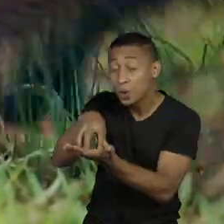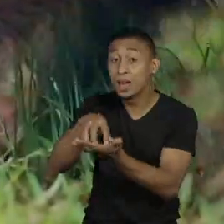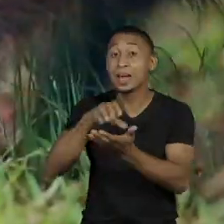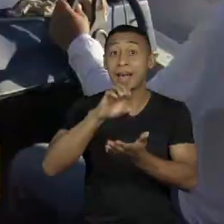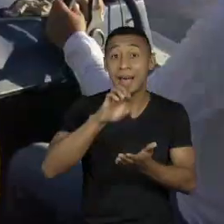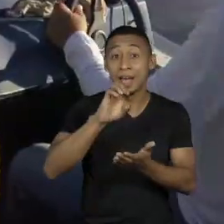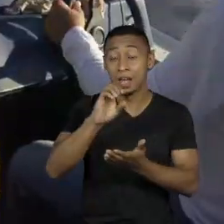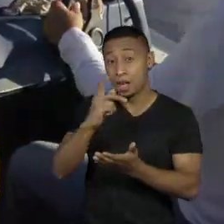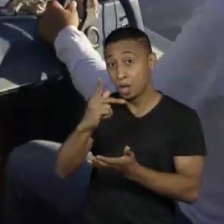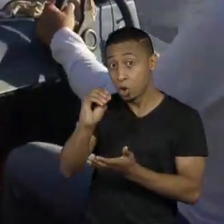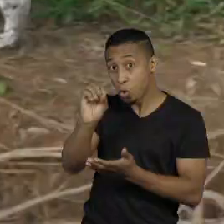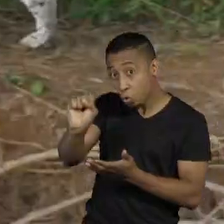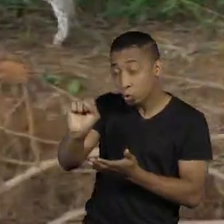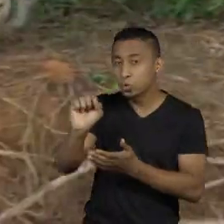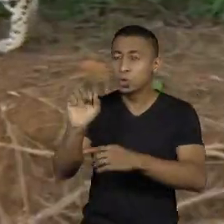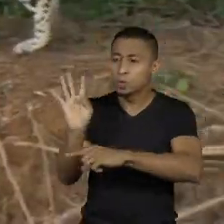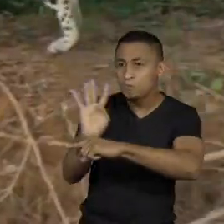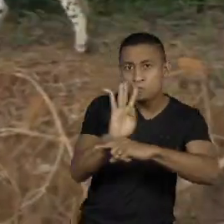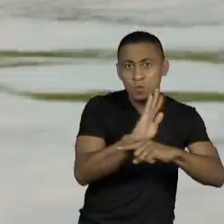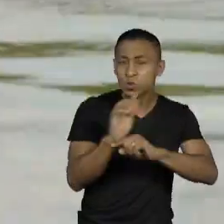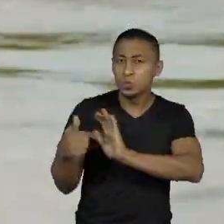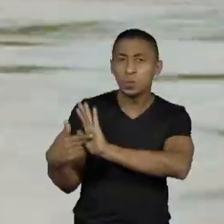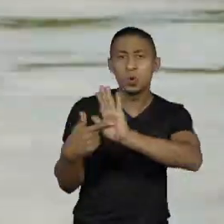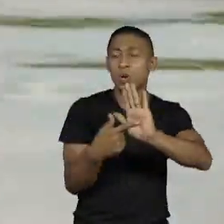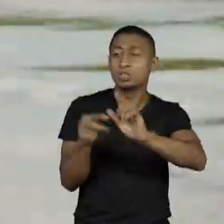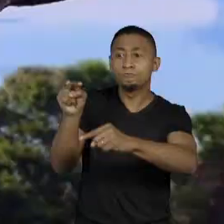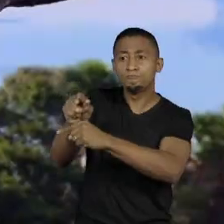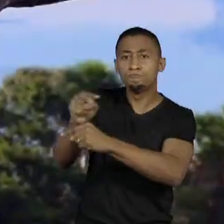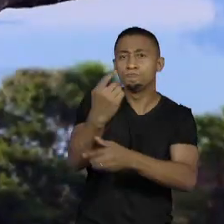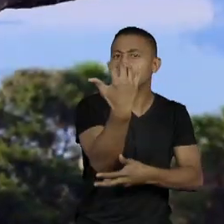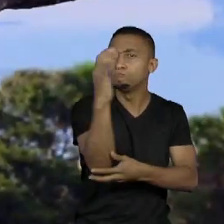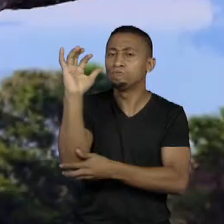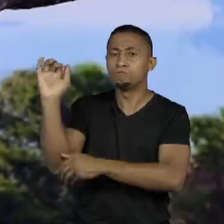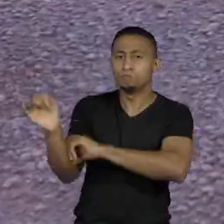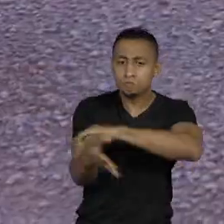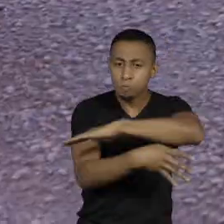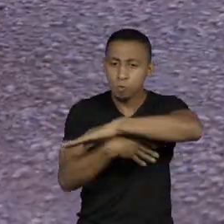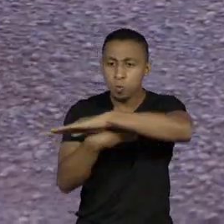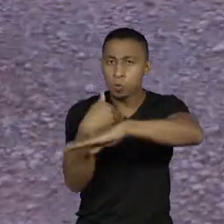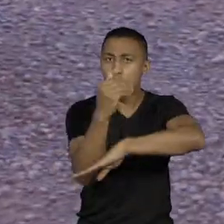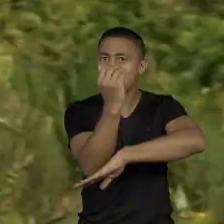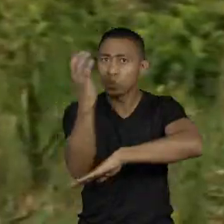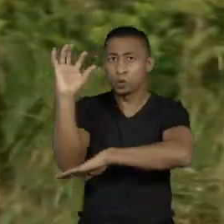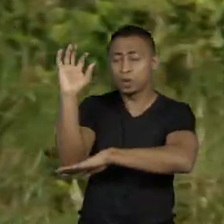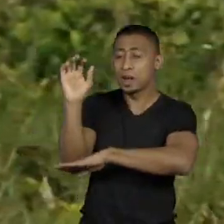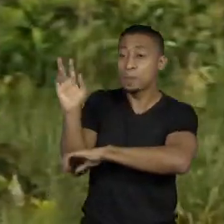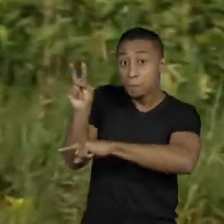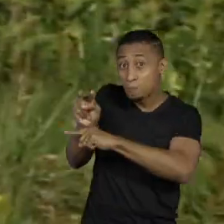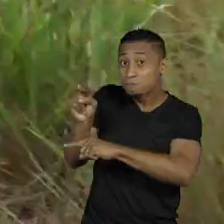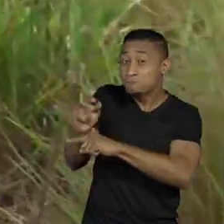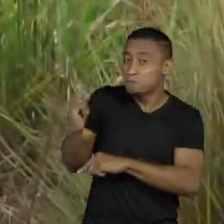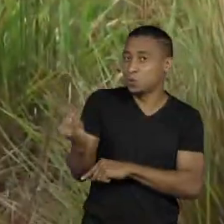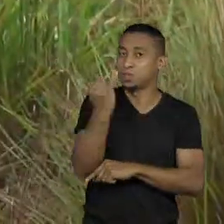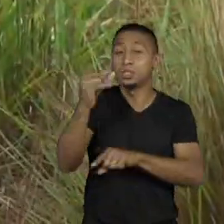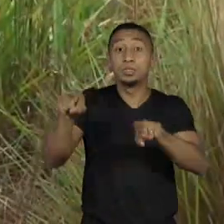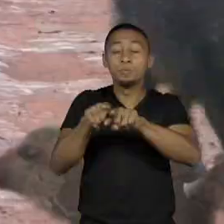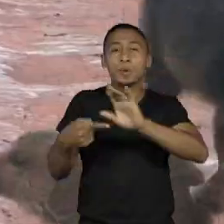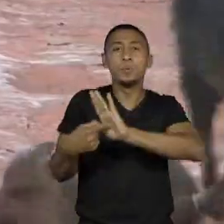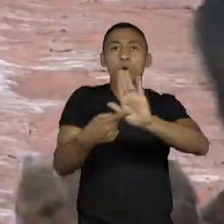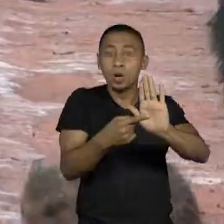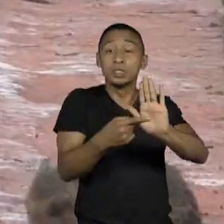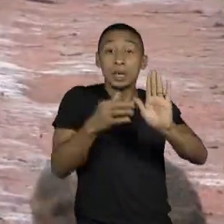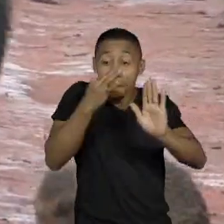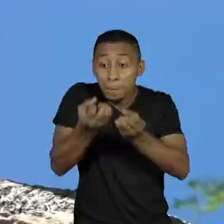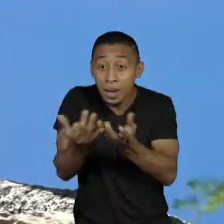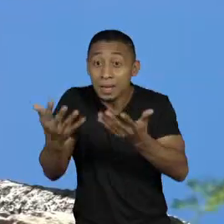mostram a importância da preservação da biodiversidade e alertam para o rápido desaparecimento de espécies de plantas